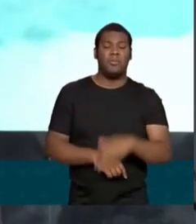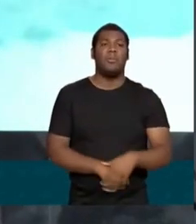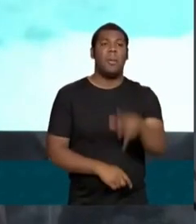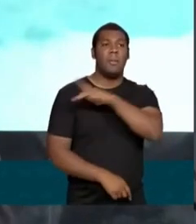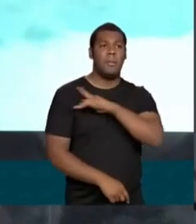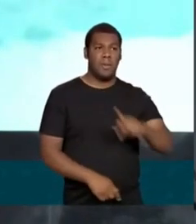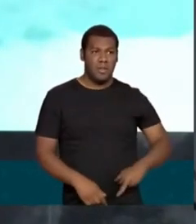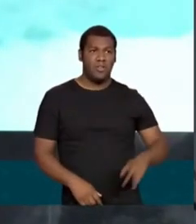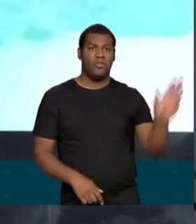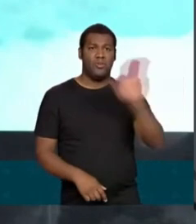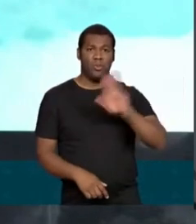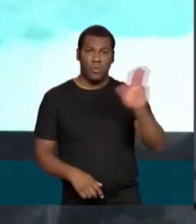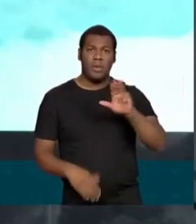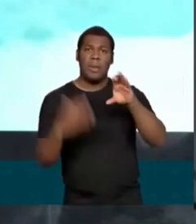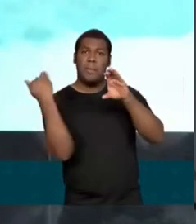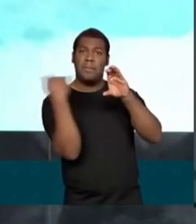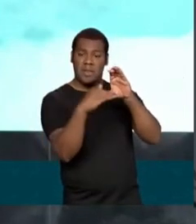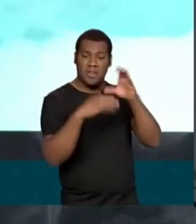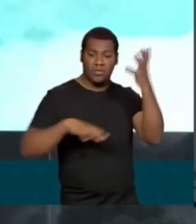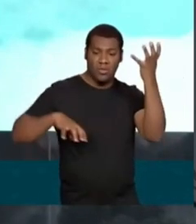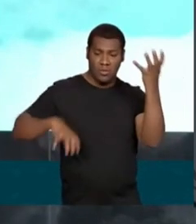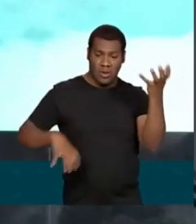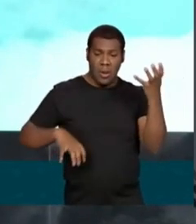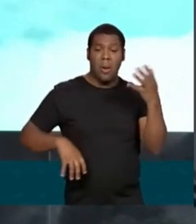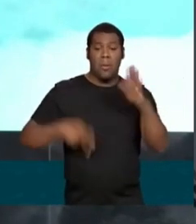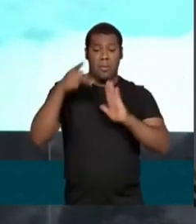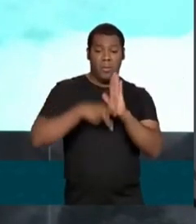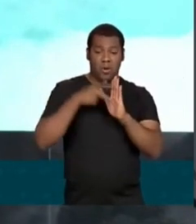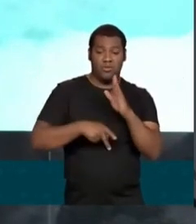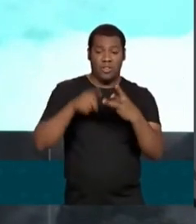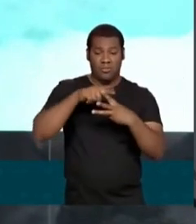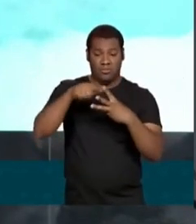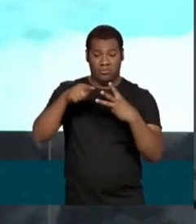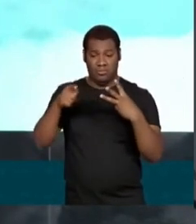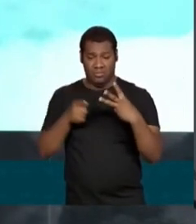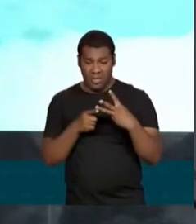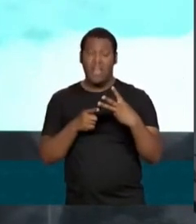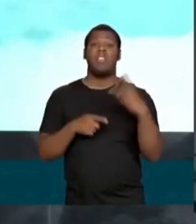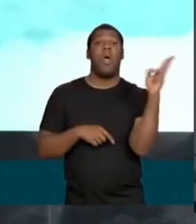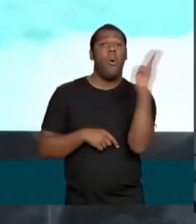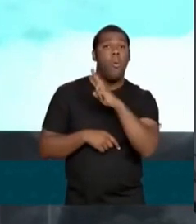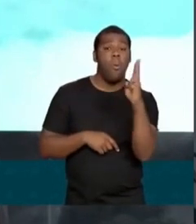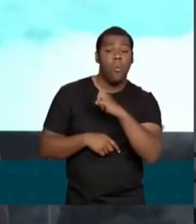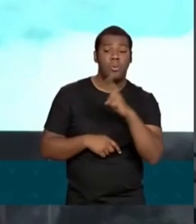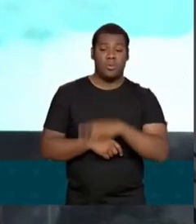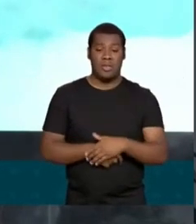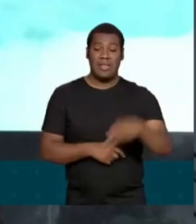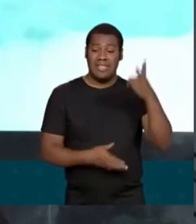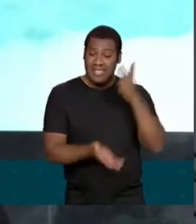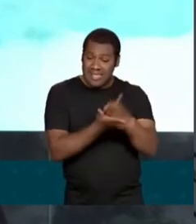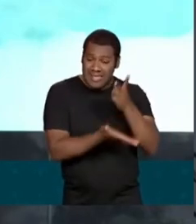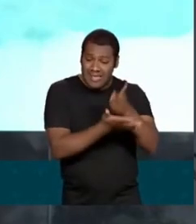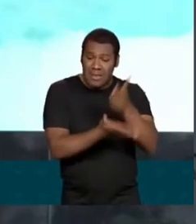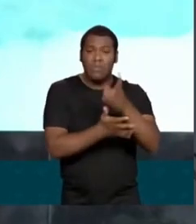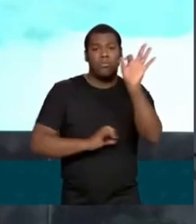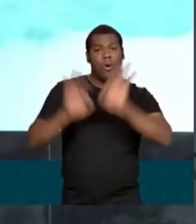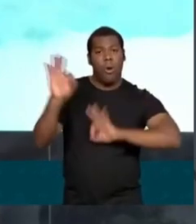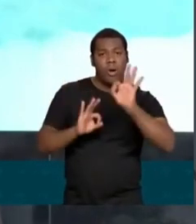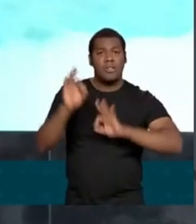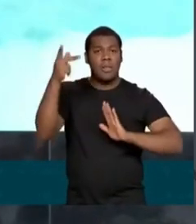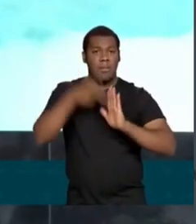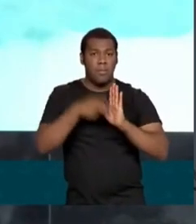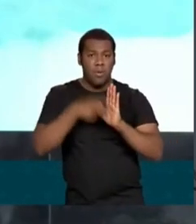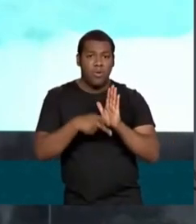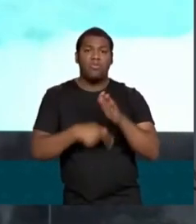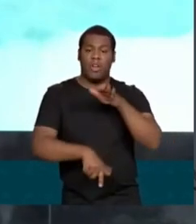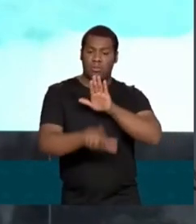Março encaminhou o Congresso Nacional três projetos de lei em regime de urgência toda vez que nós podemos encaminhar projetos ele tem